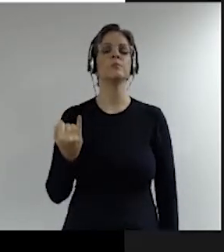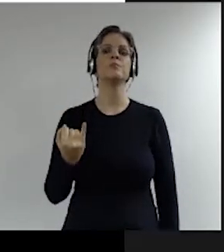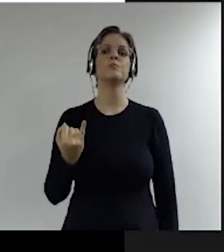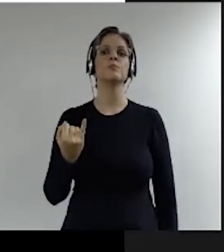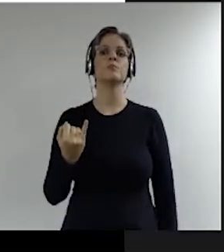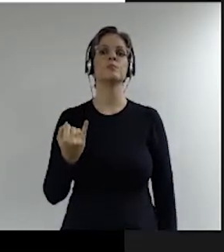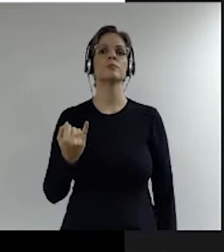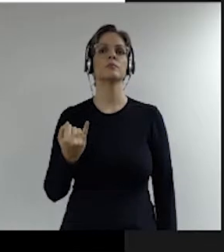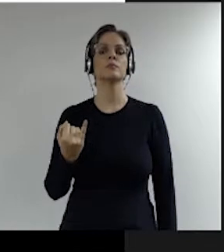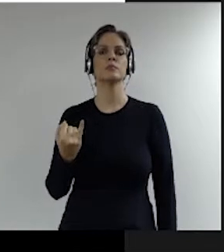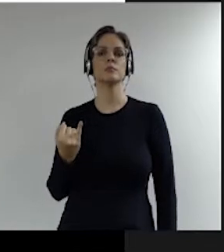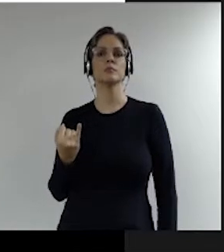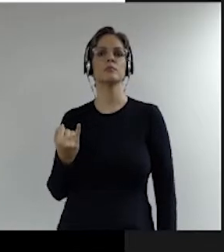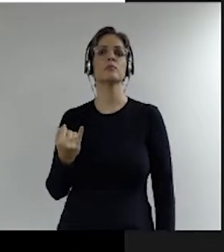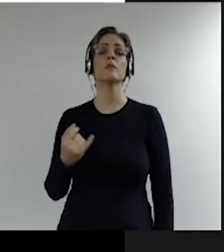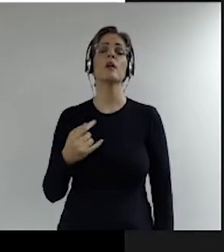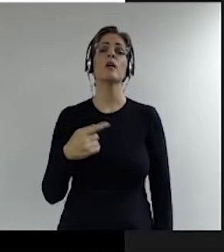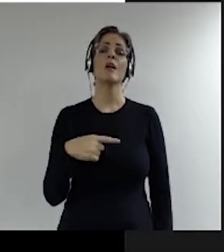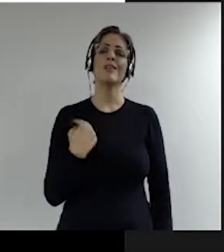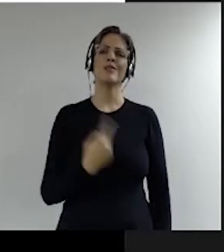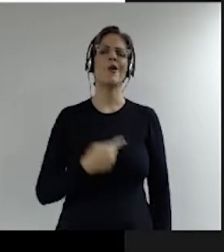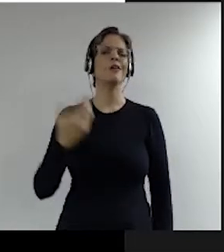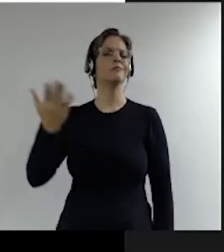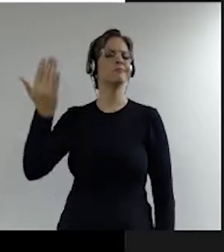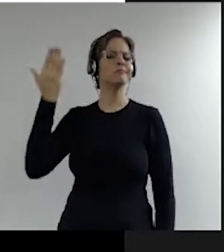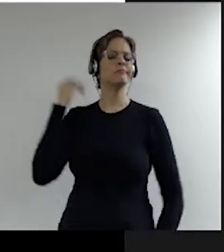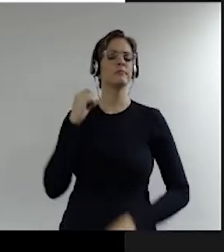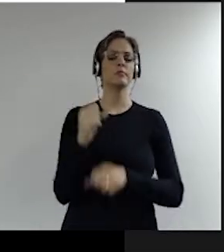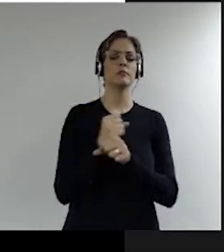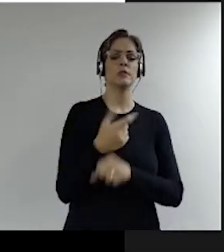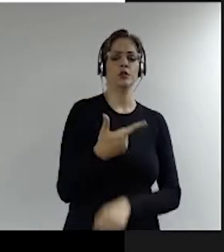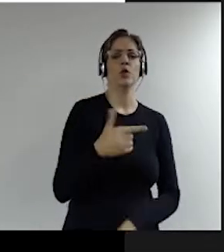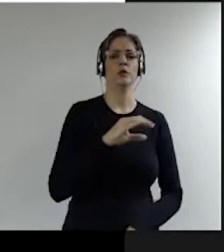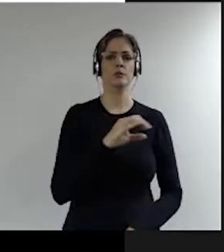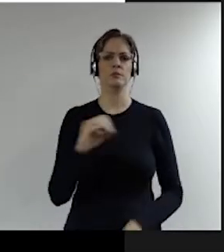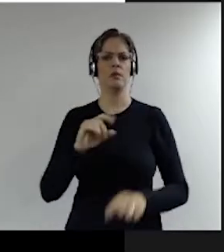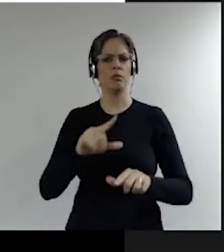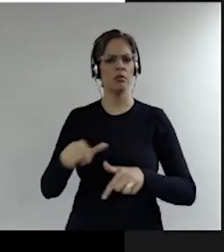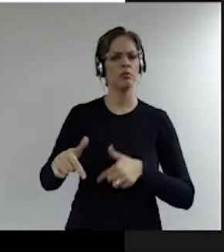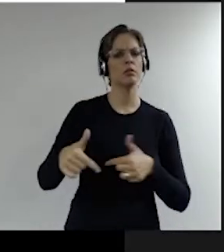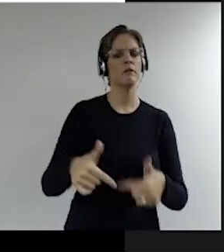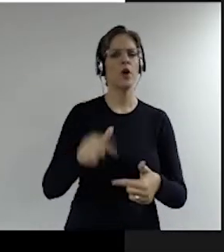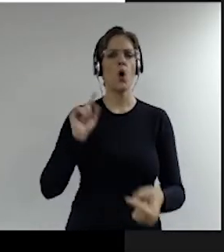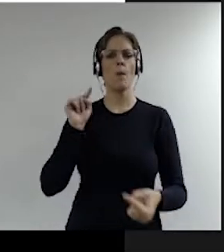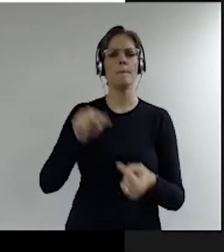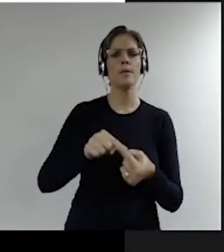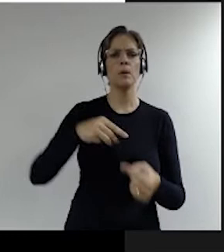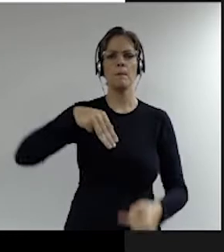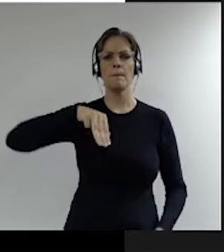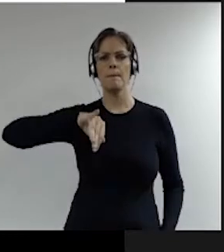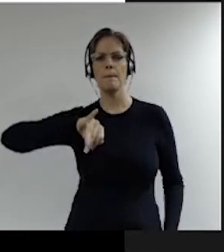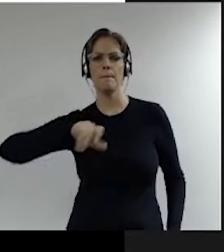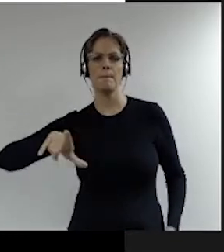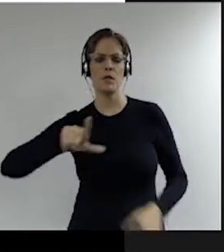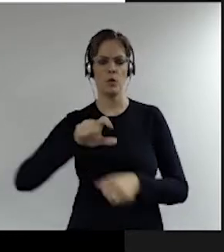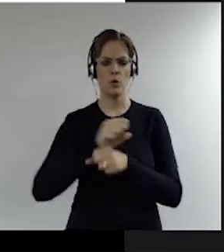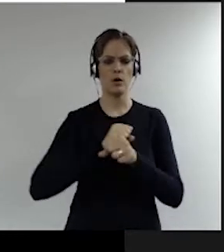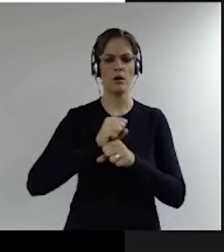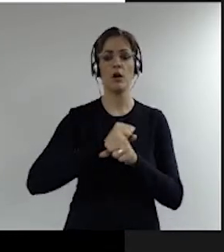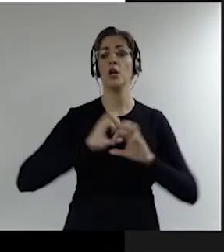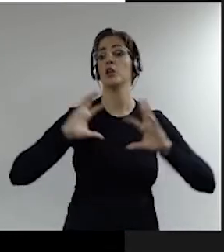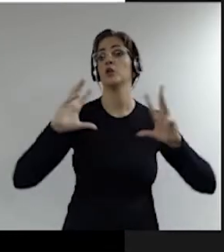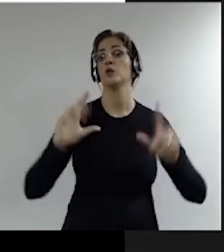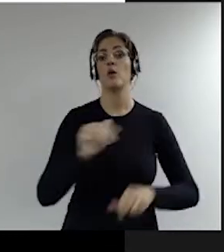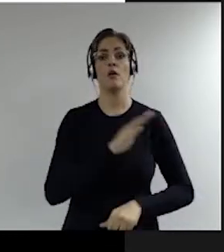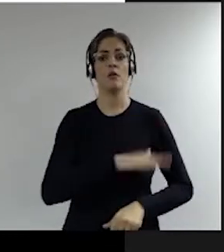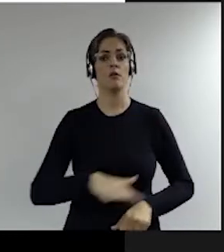gente defendeu os objetivos do milênio em 2000, a gente pensava, vamos colocar todas as crianças na escola primária. O Brasil